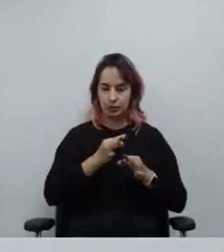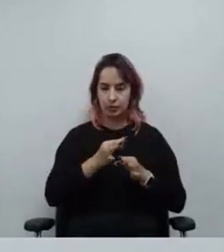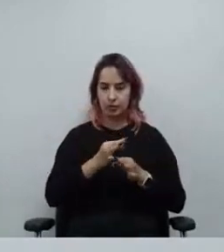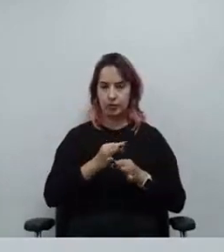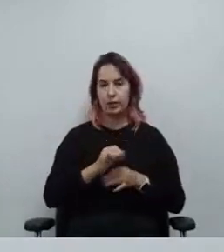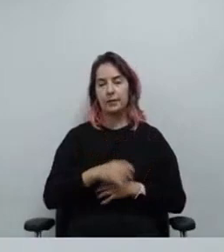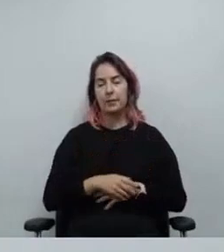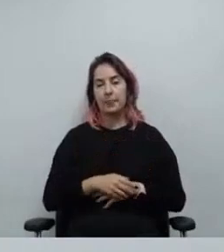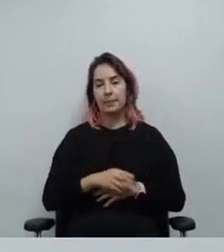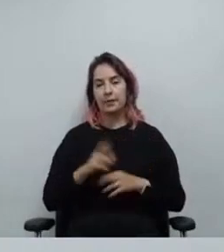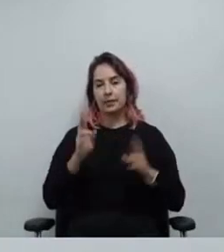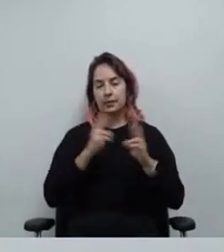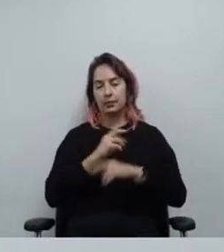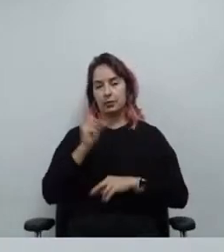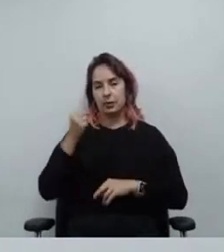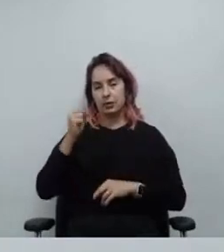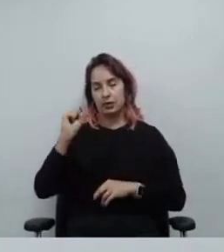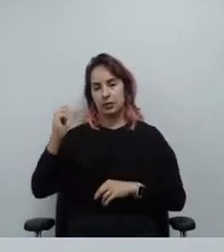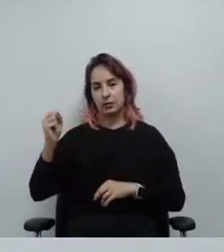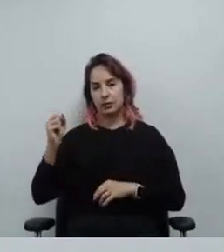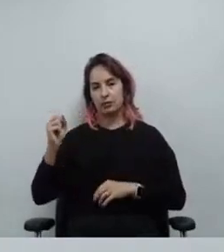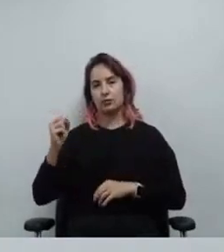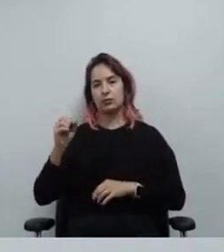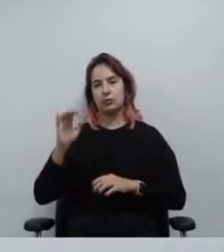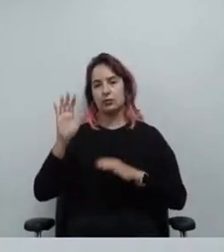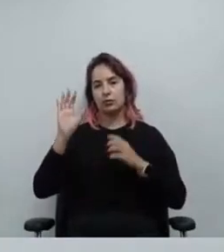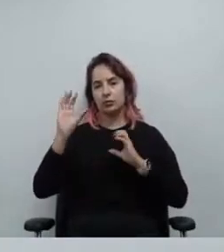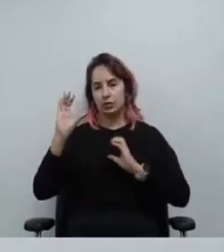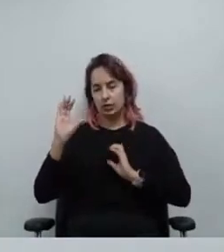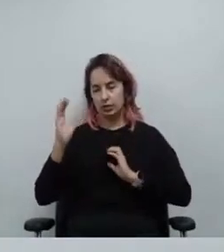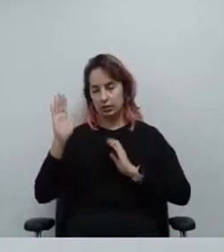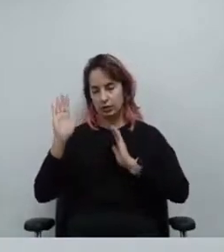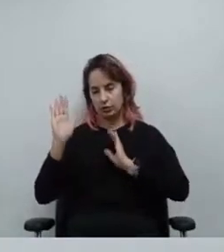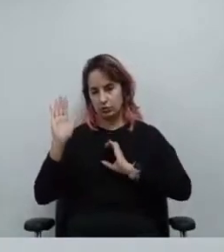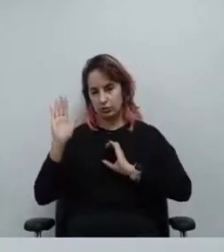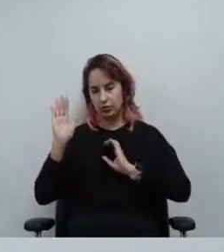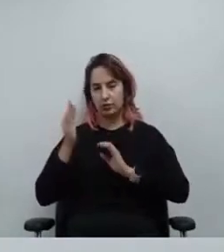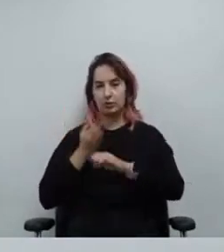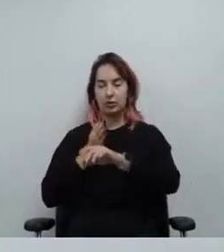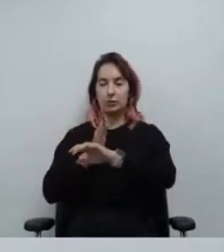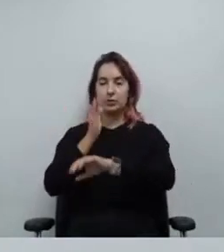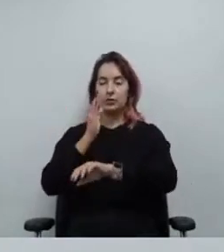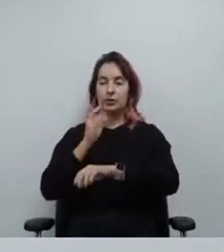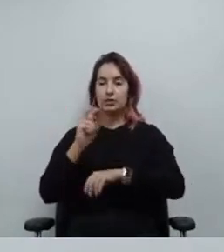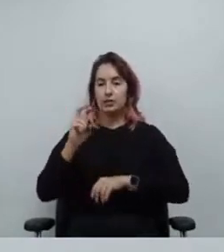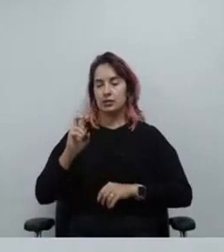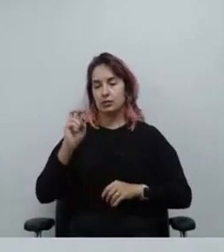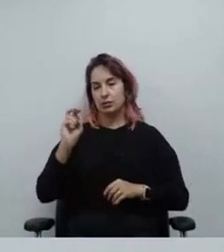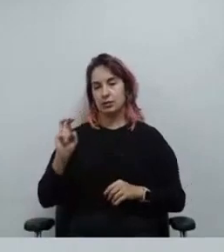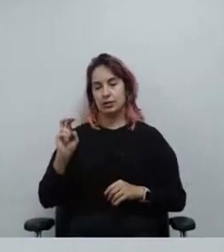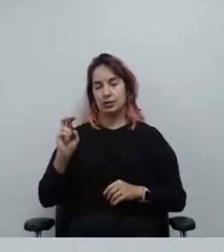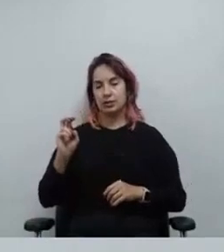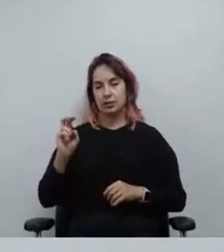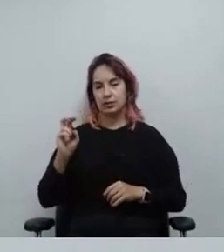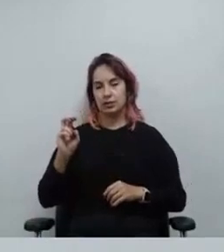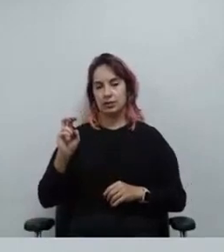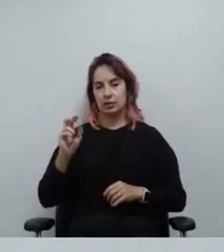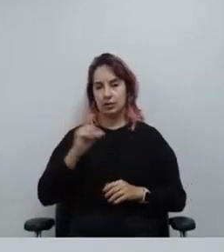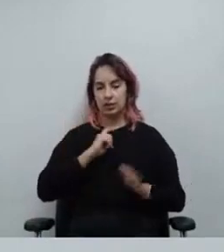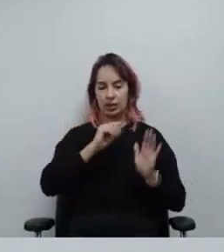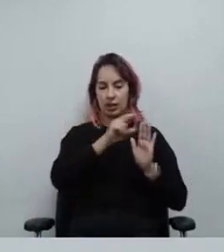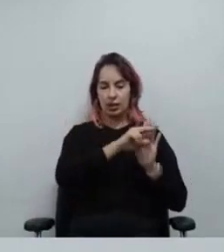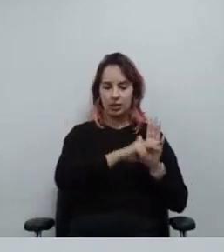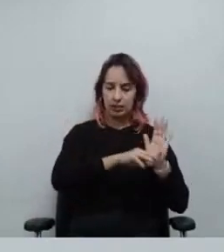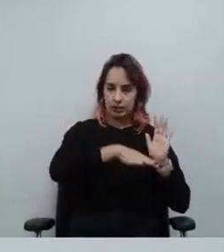relaciona 88 candidatos aprovados no presente certame, entre os quais 55 figuram na lista